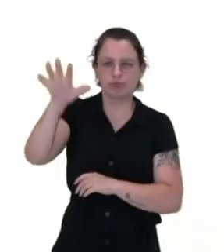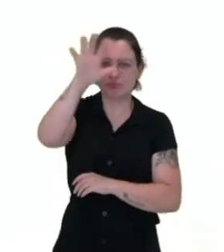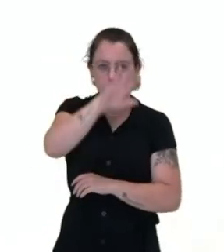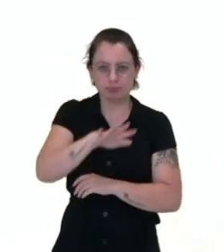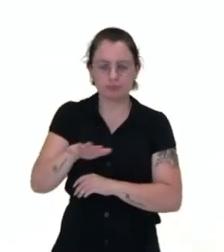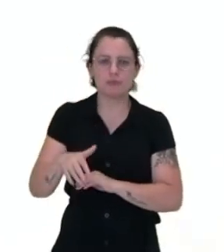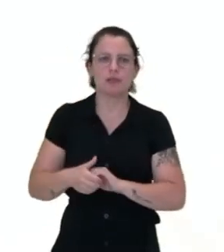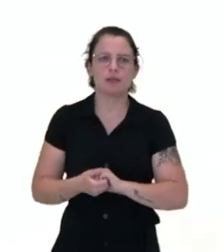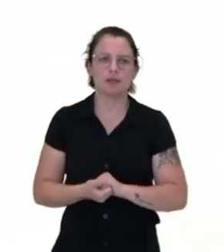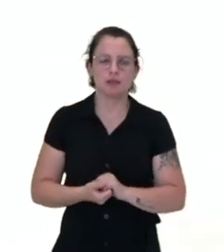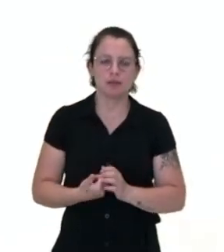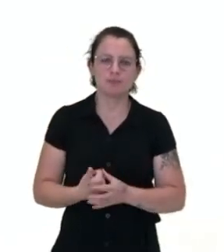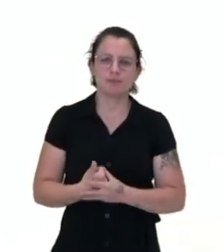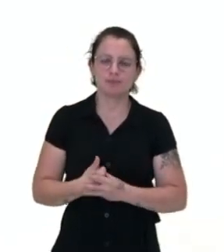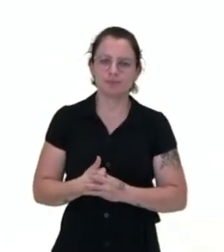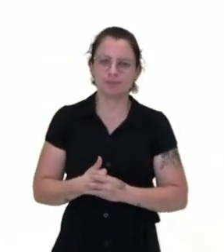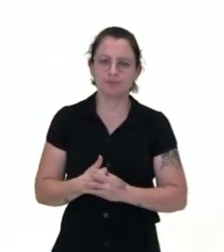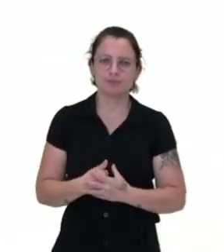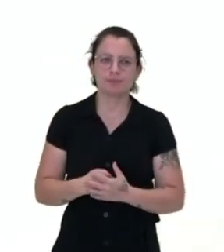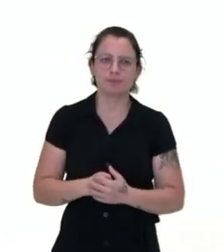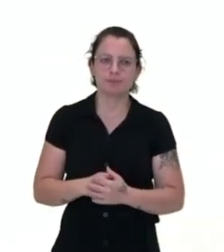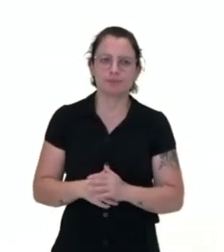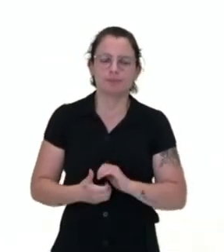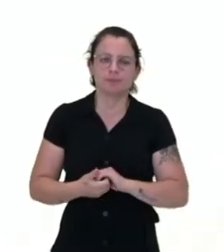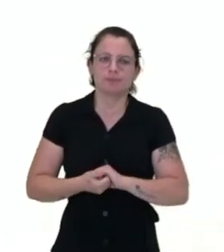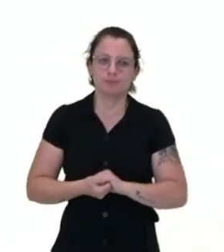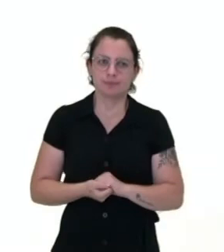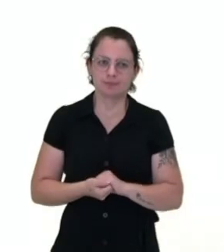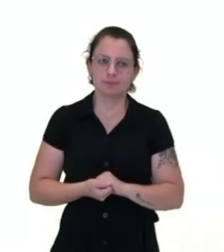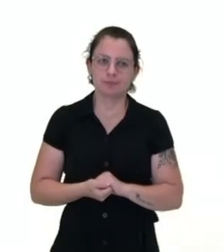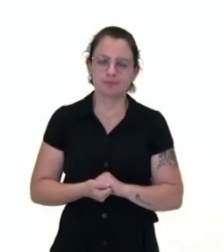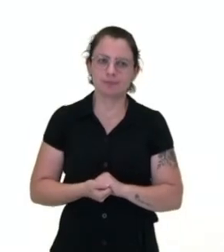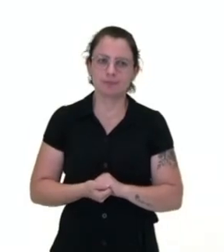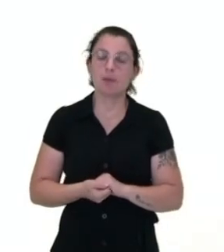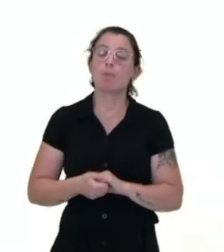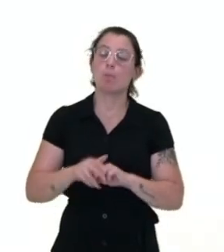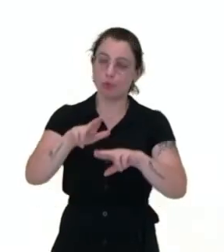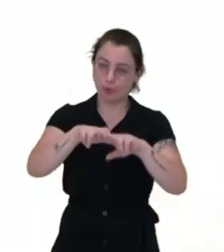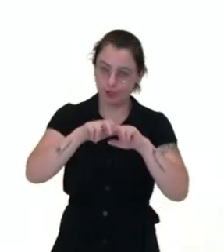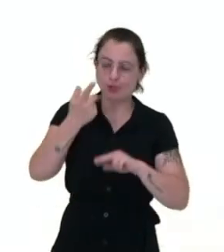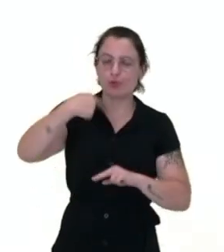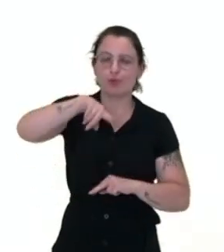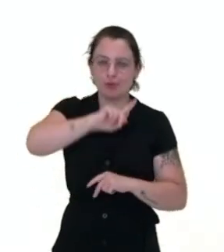que ter essa etiqueta respiratória e cobrir boca e